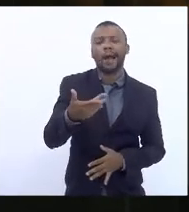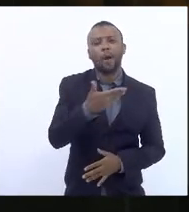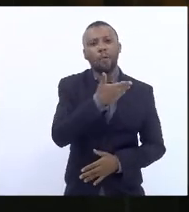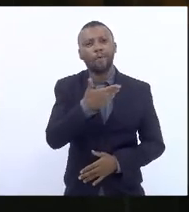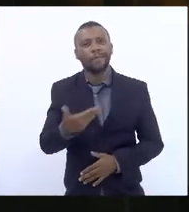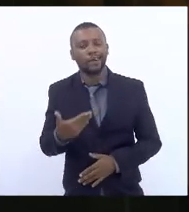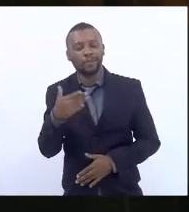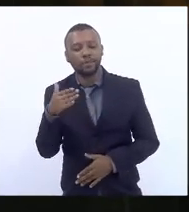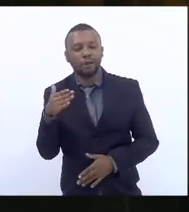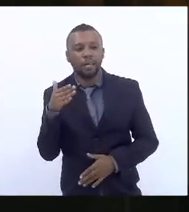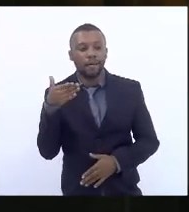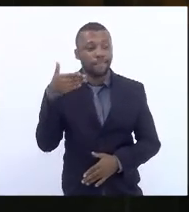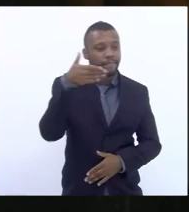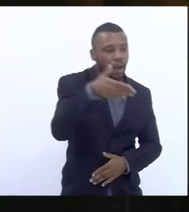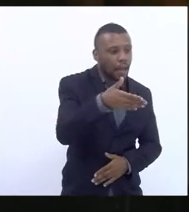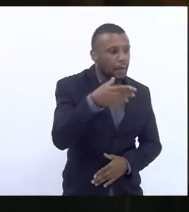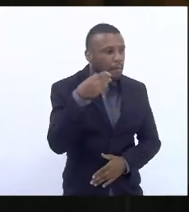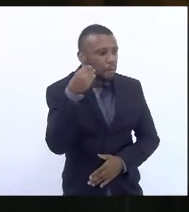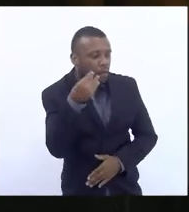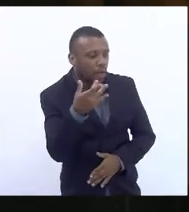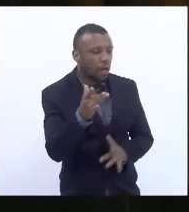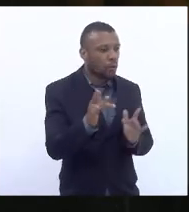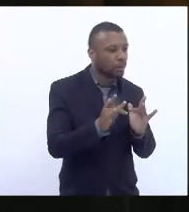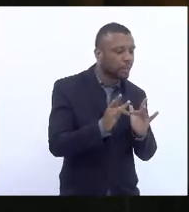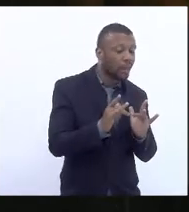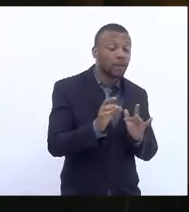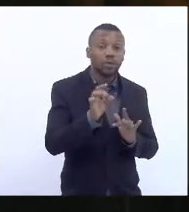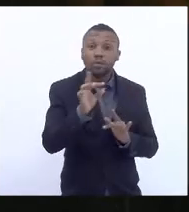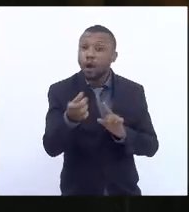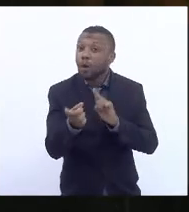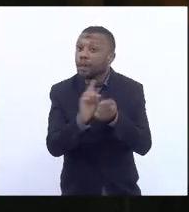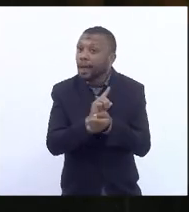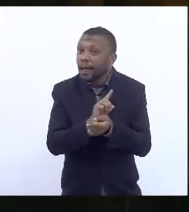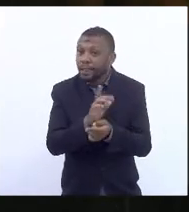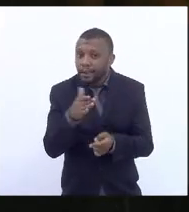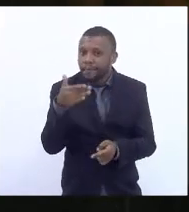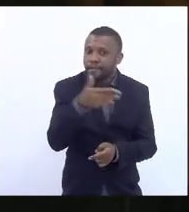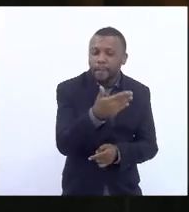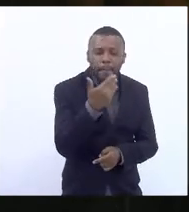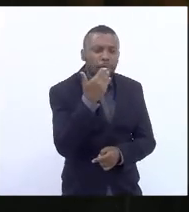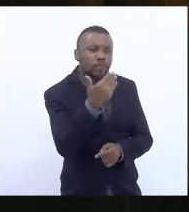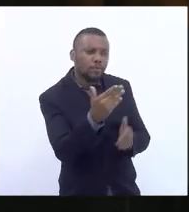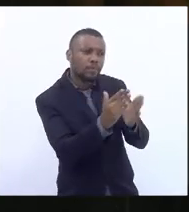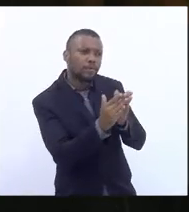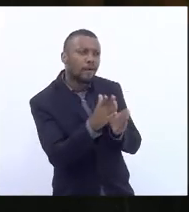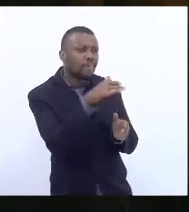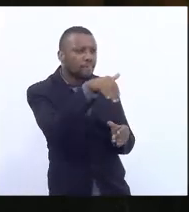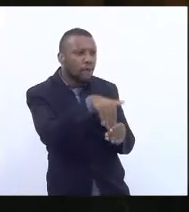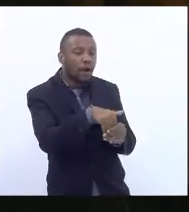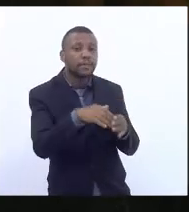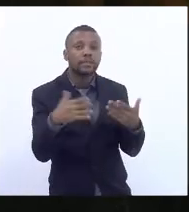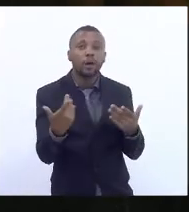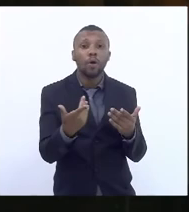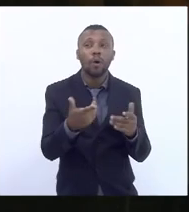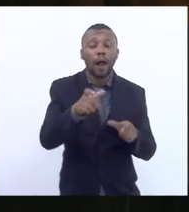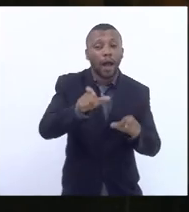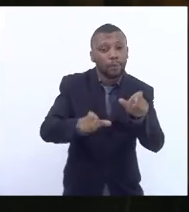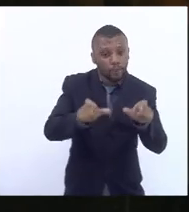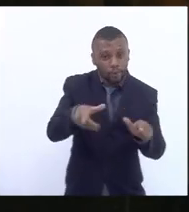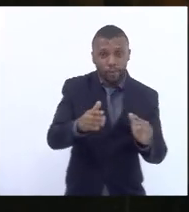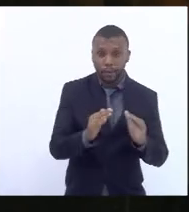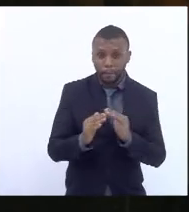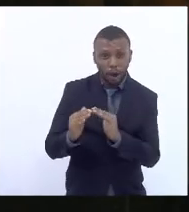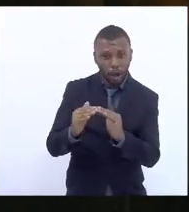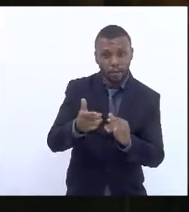até ali, a não ser quando é para pedir voto. E os moradores fizeram um mutirão para preparar a rua